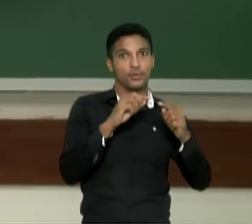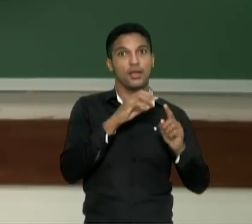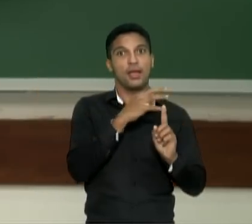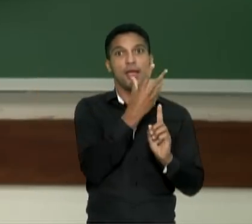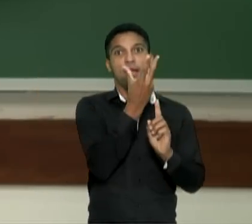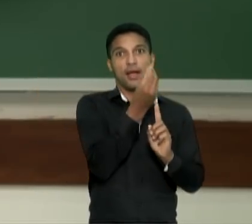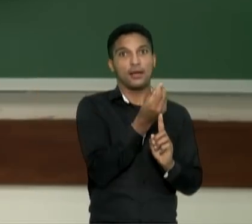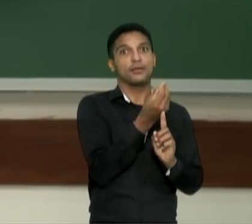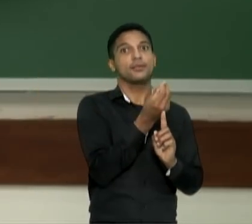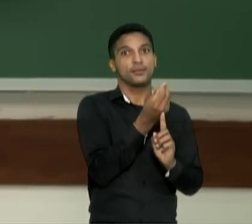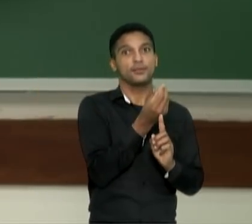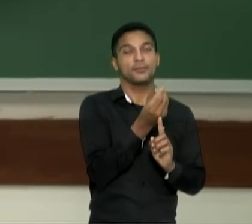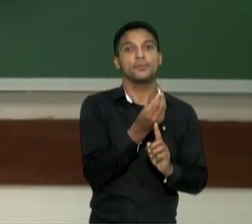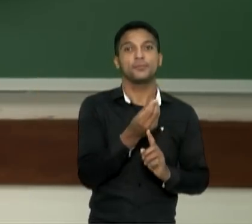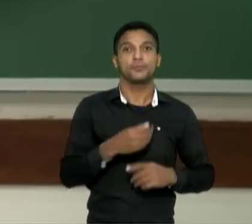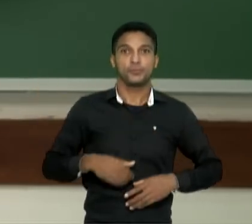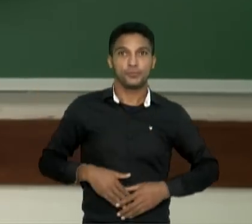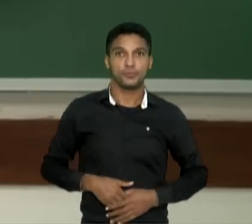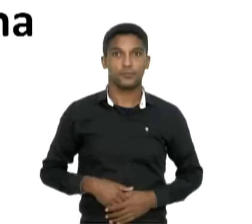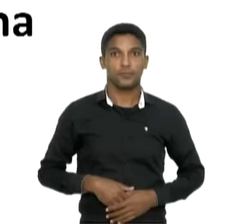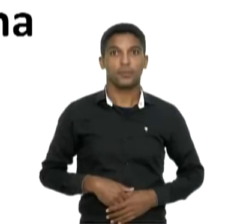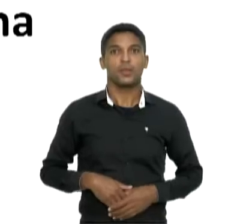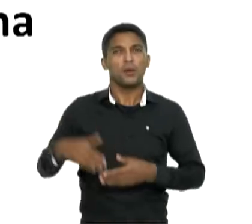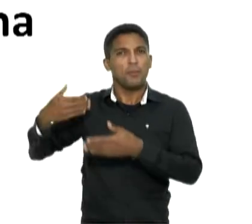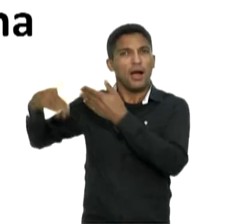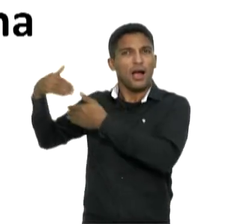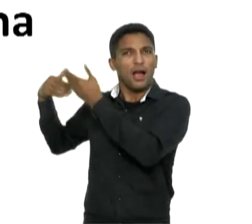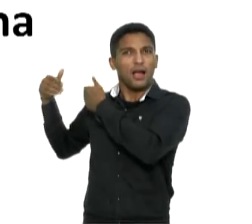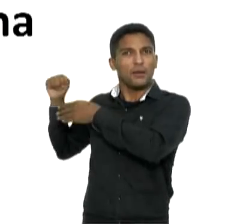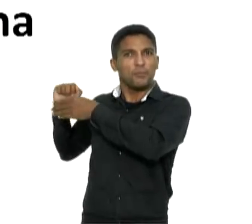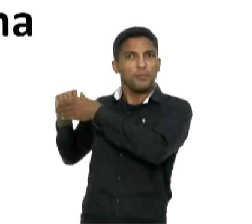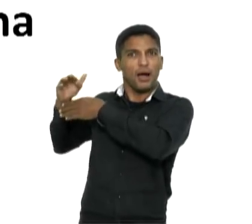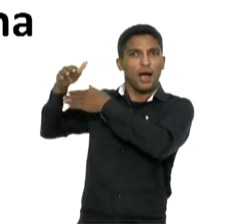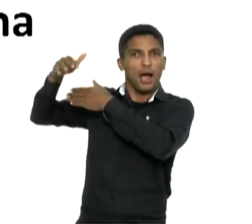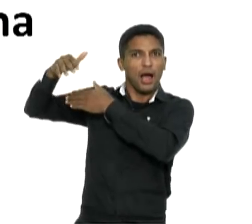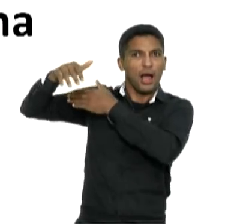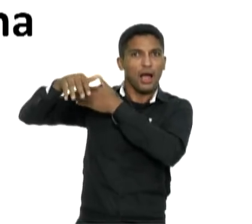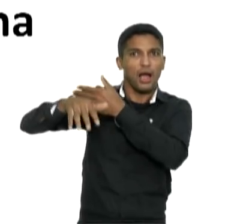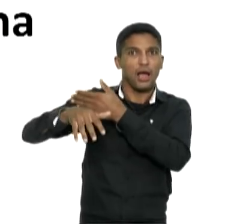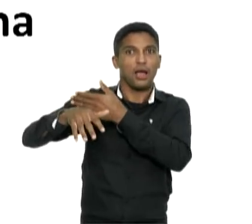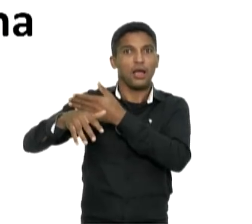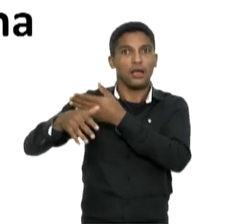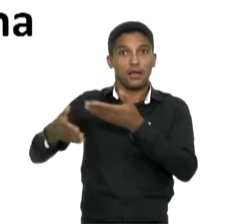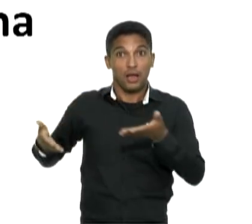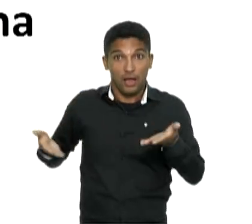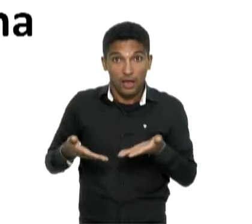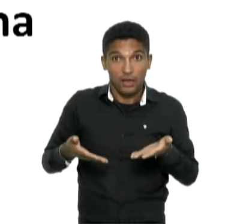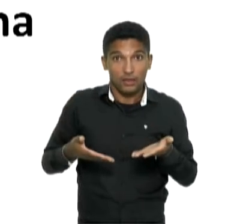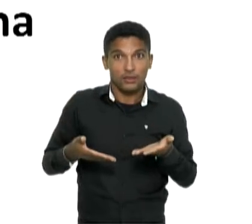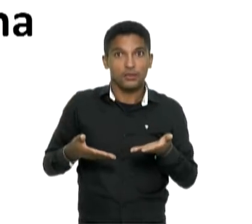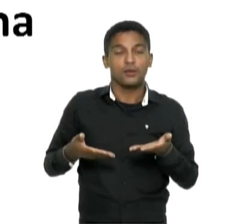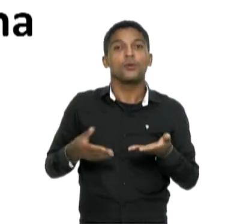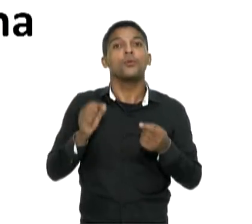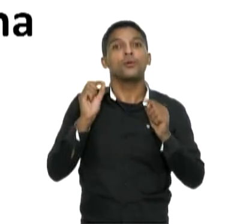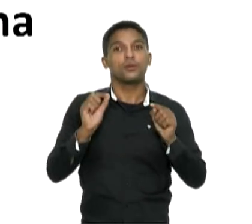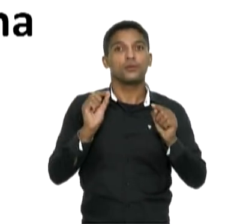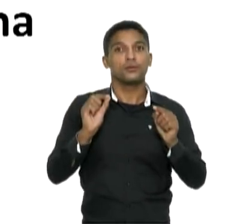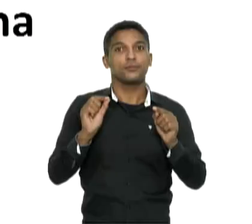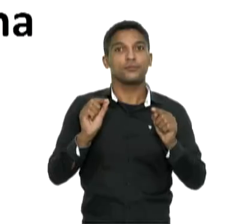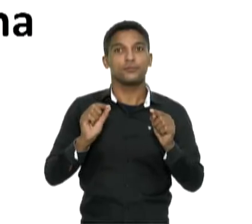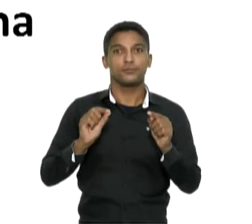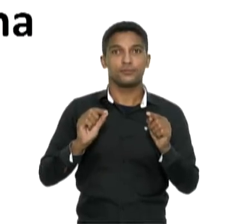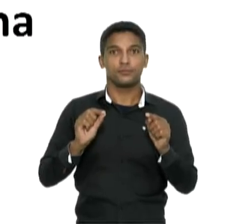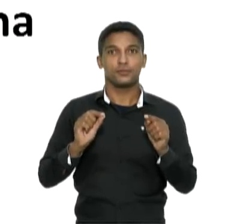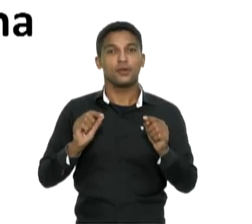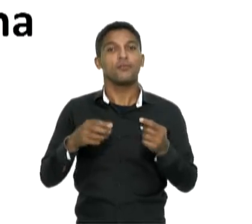arte também. Desde os tempos mais remotos e também no presente, porém as intenções são diferentes, né? Então a gente vai falar